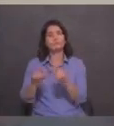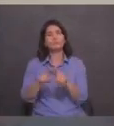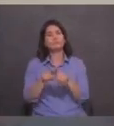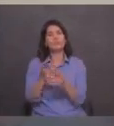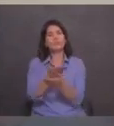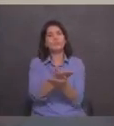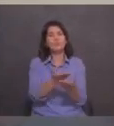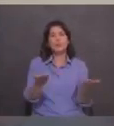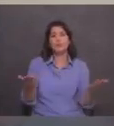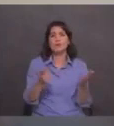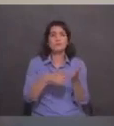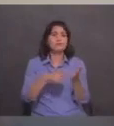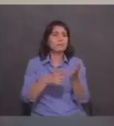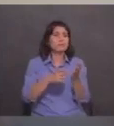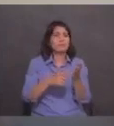suas